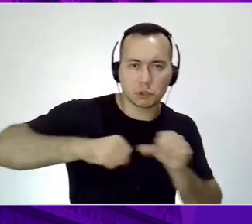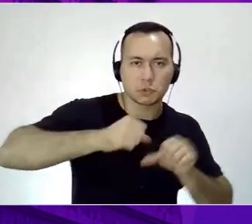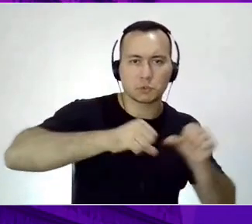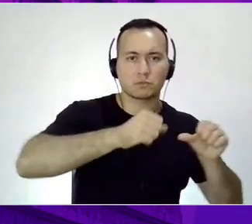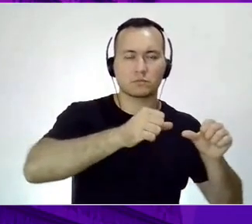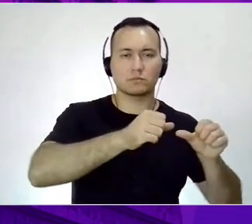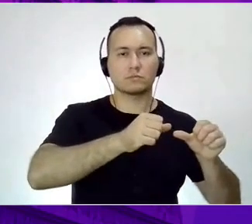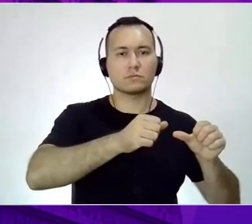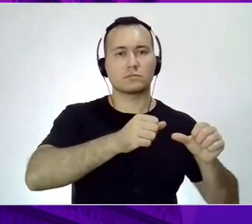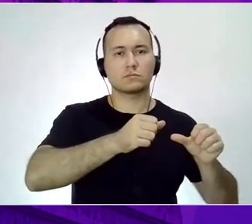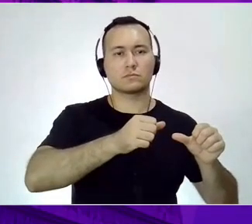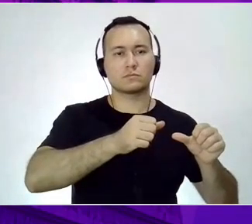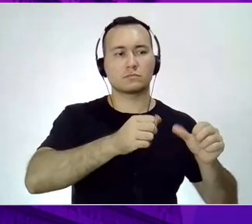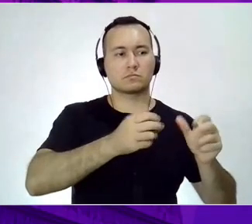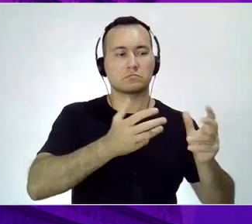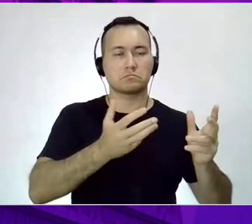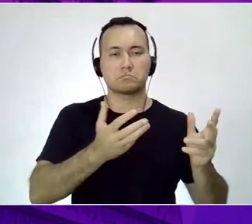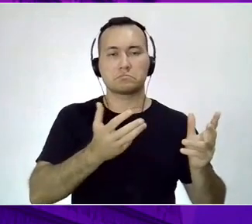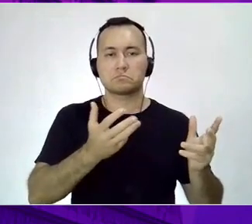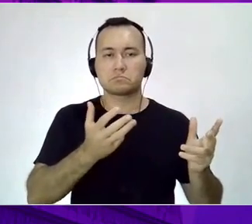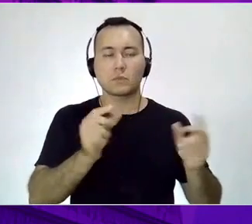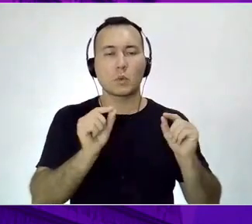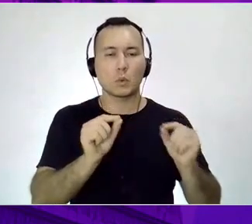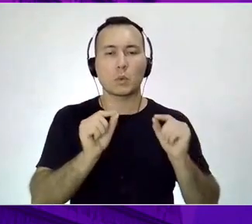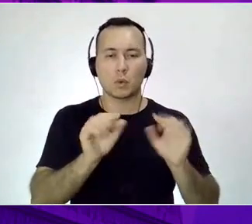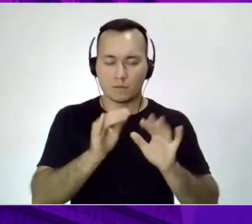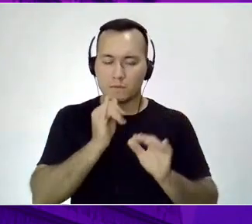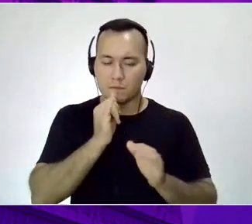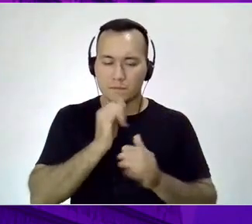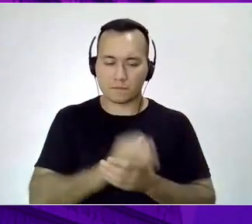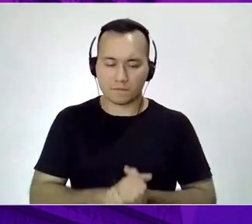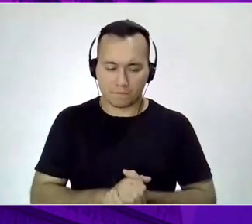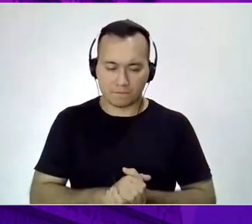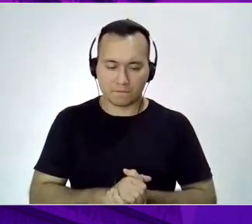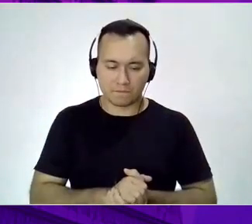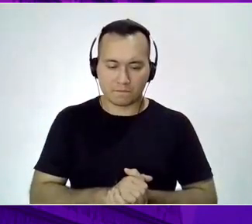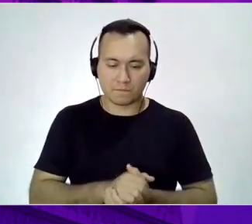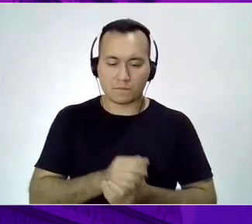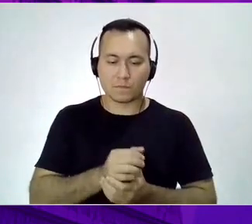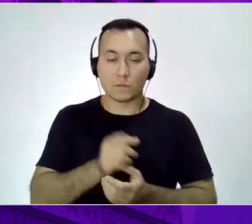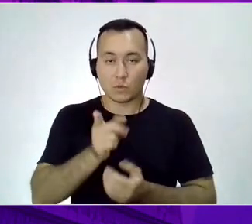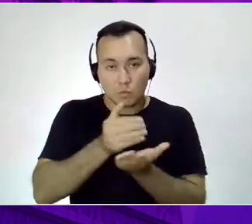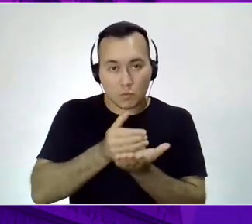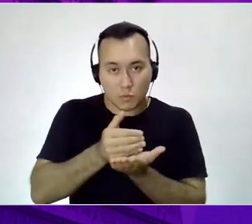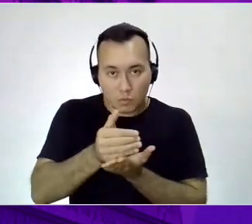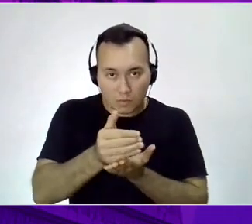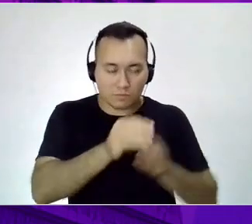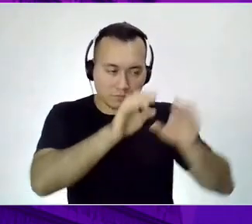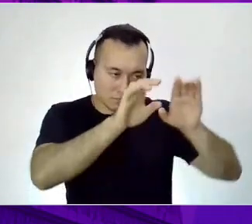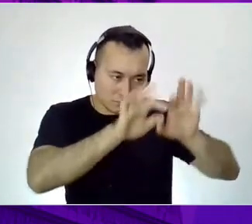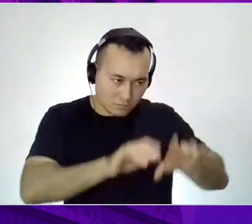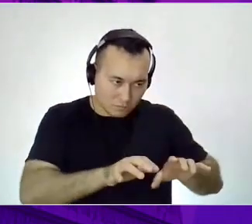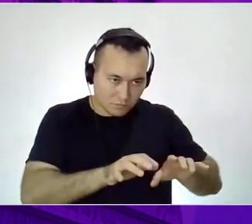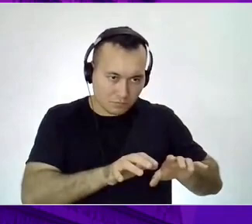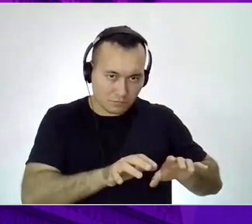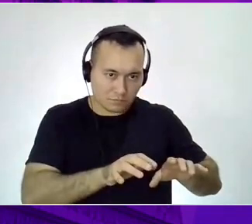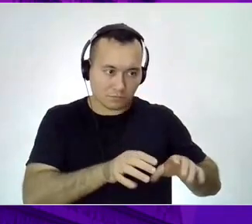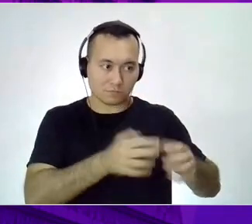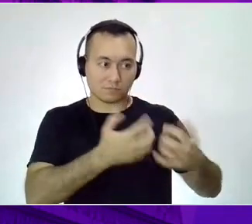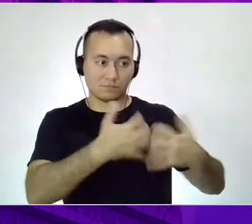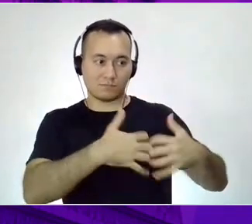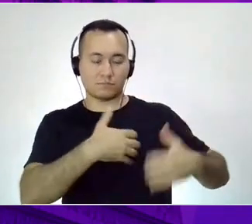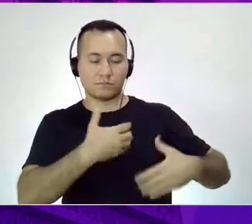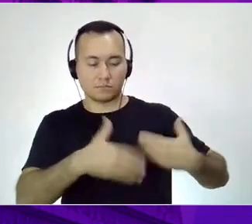Baseado numa entrada e no resultado associado com essa entrada, eu procuro localizar